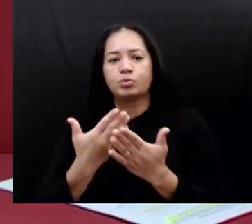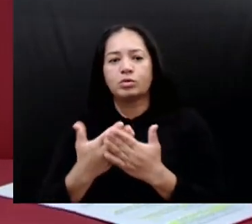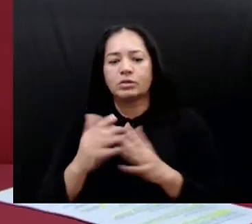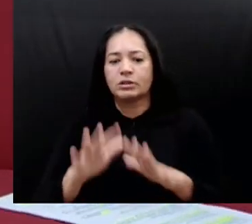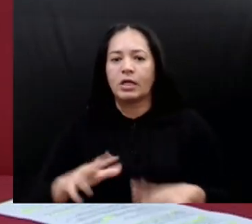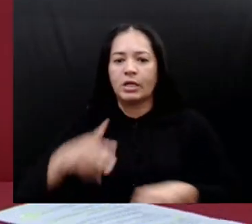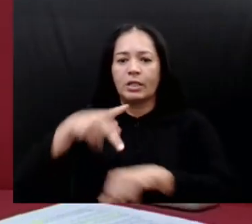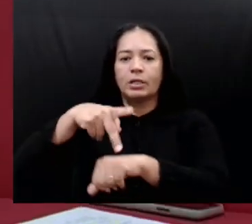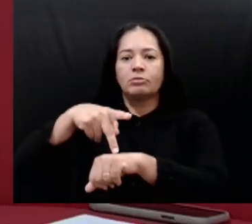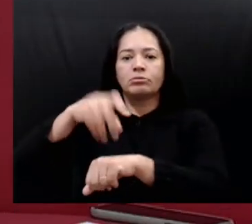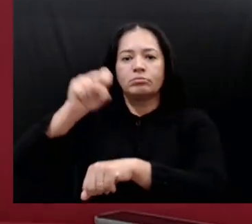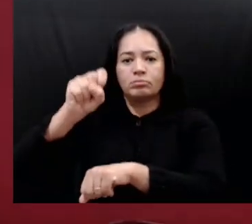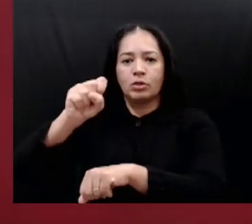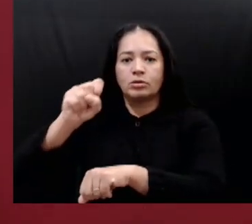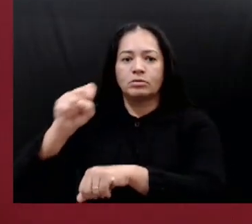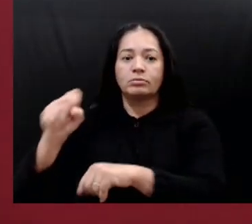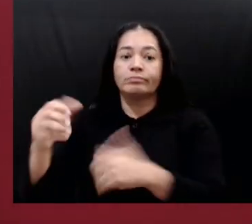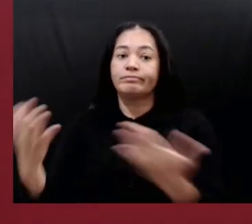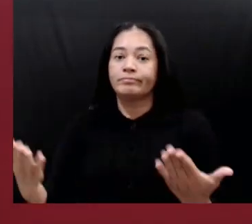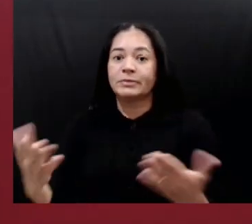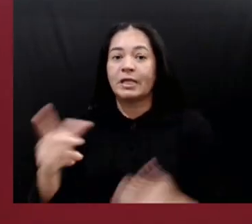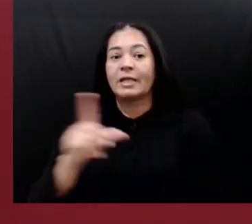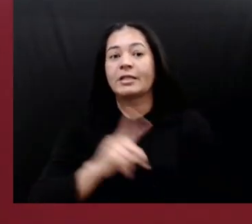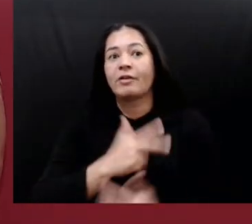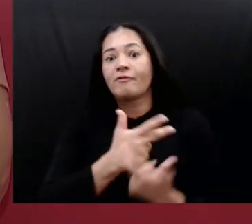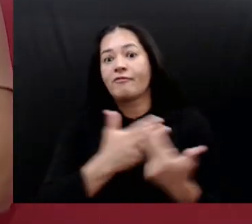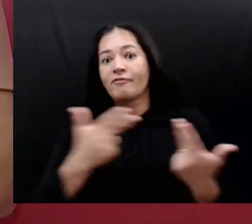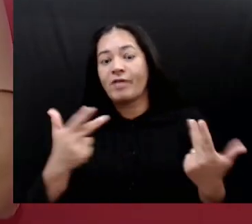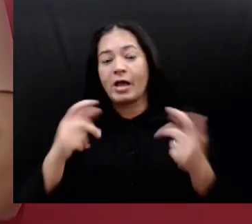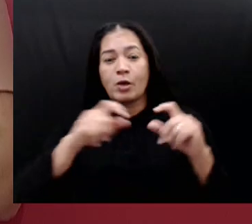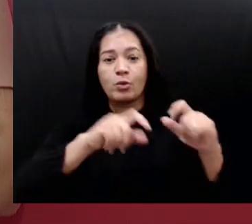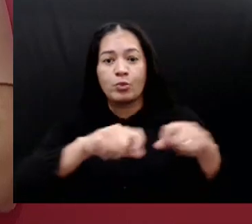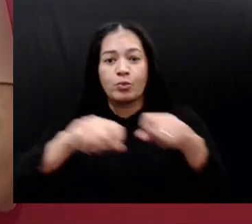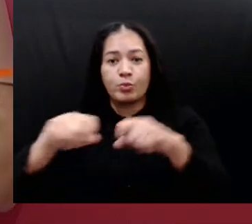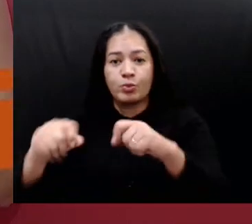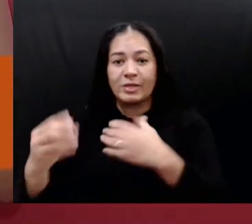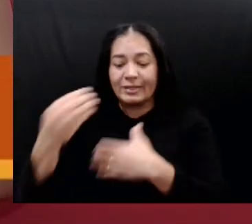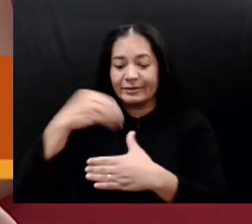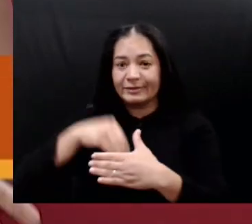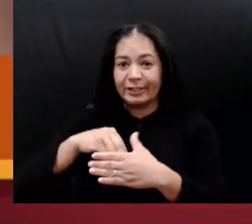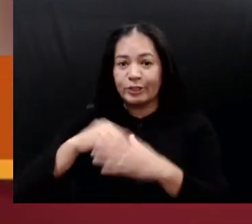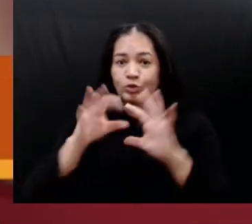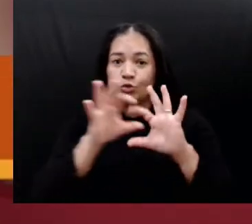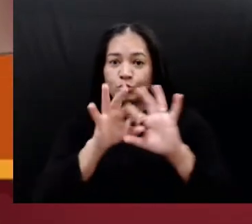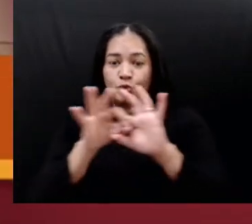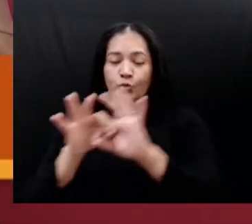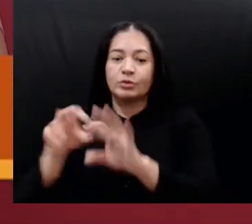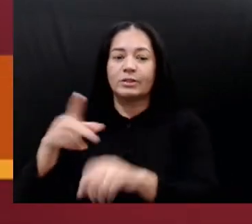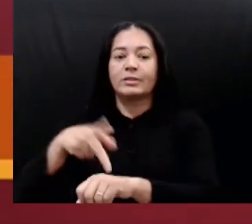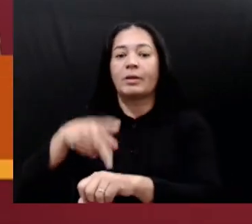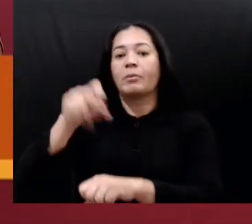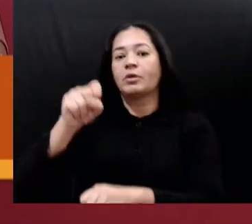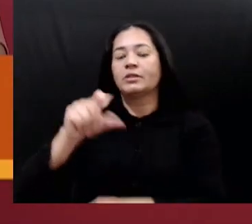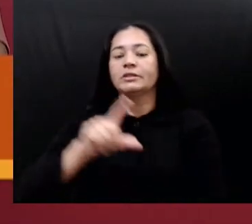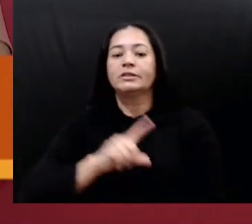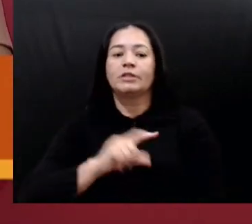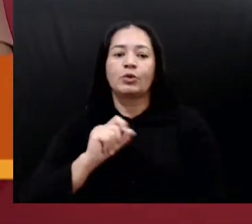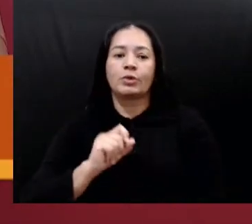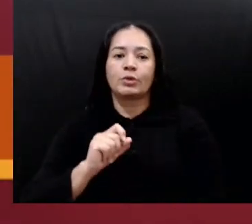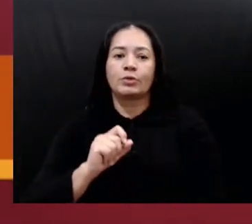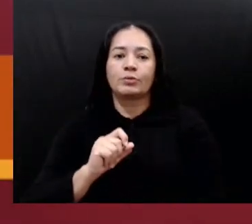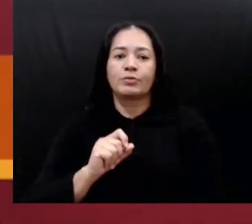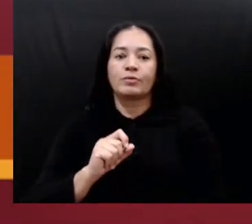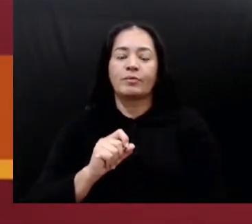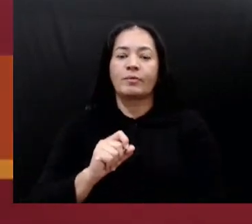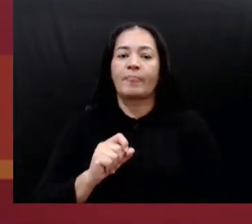né? E aí existem diferentes possibilidades dentro desse contexto da pós-graduação. Nós temos tanto cursos lato sensu, que